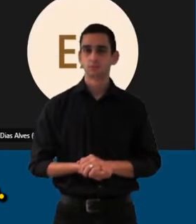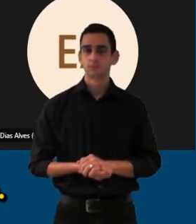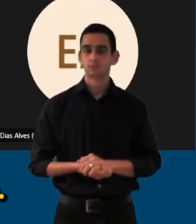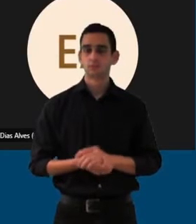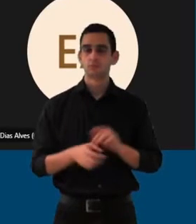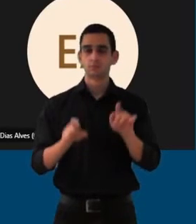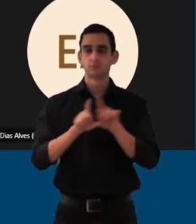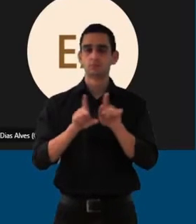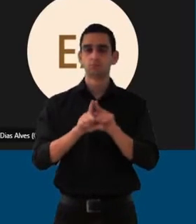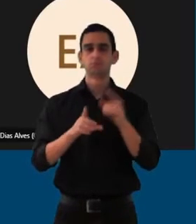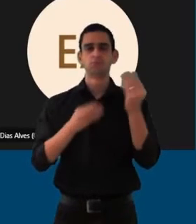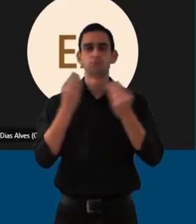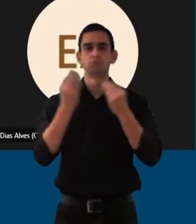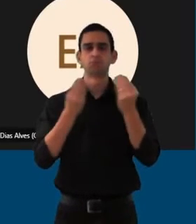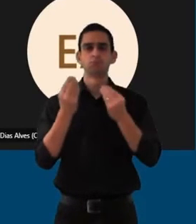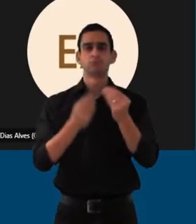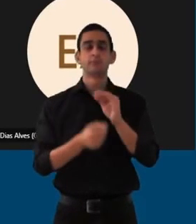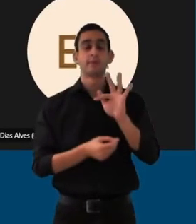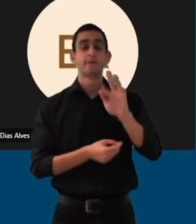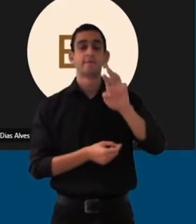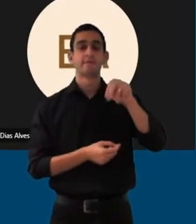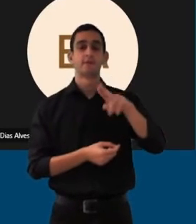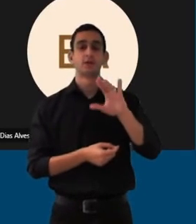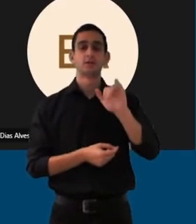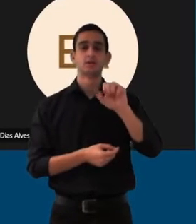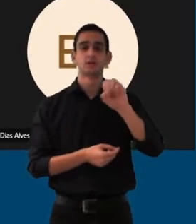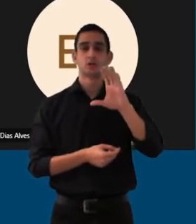quando, Francisco?